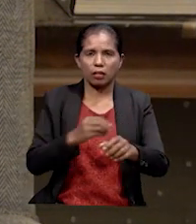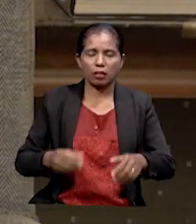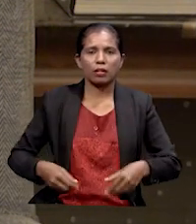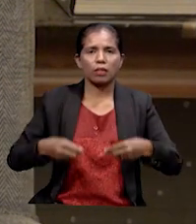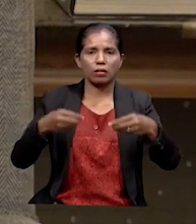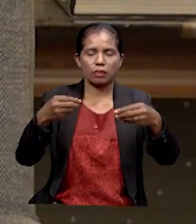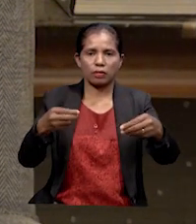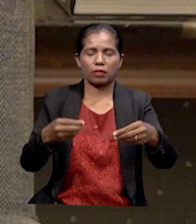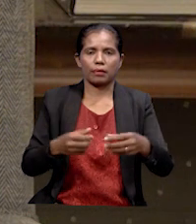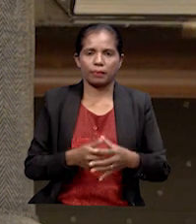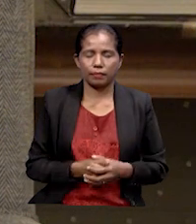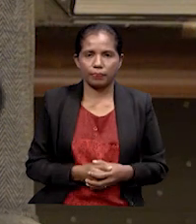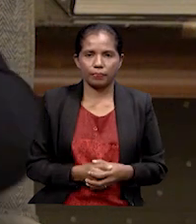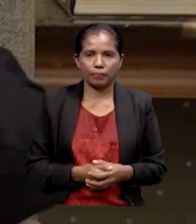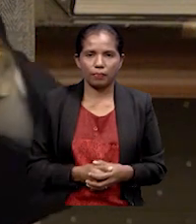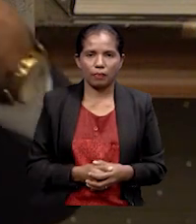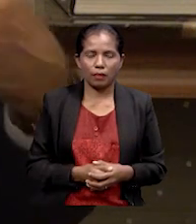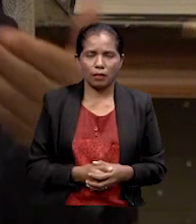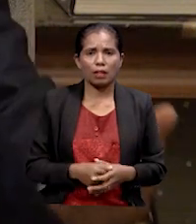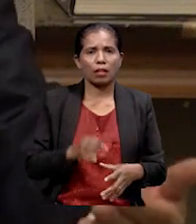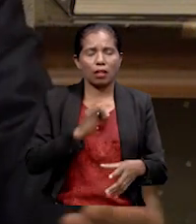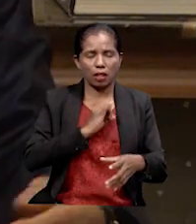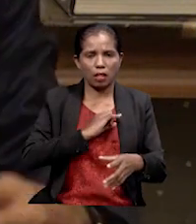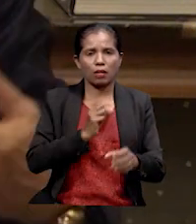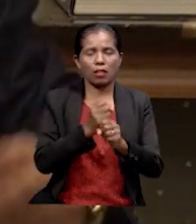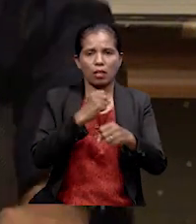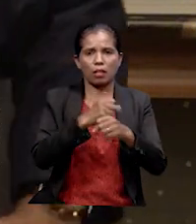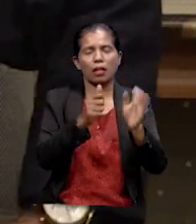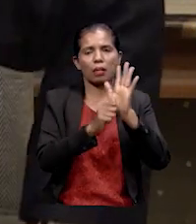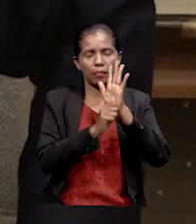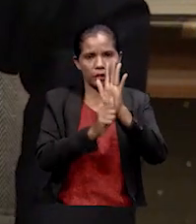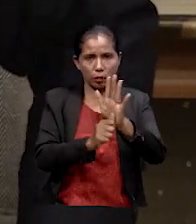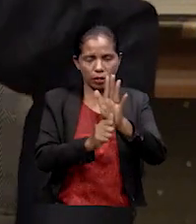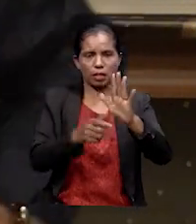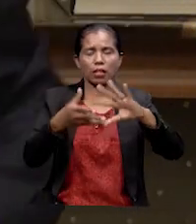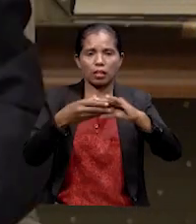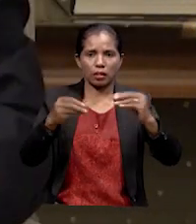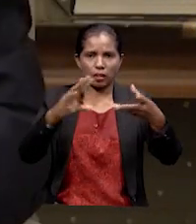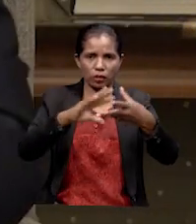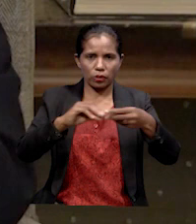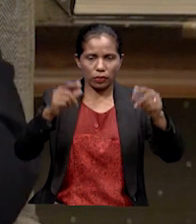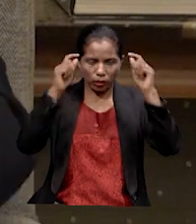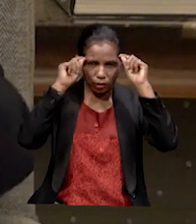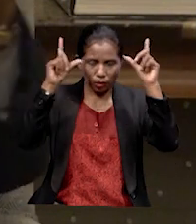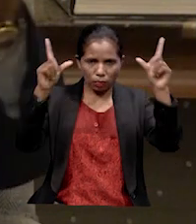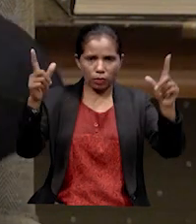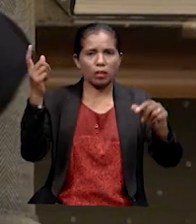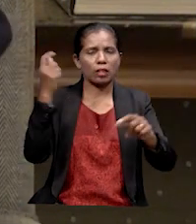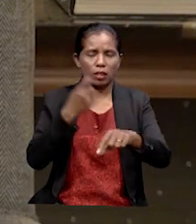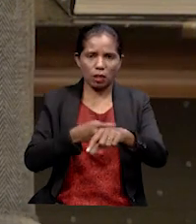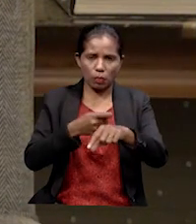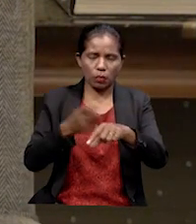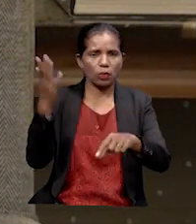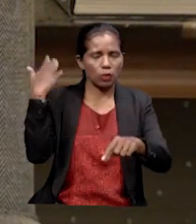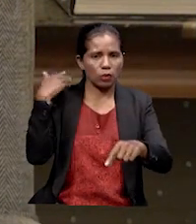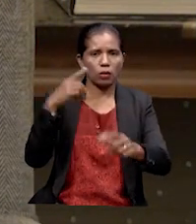integração regional e hau halo apresentação história timorian tempo luta de hau